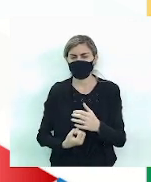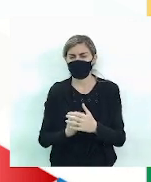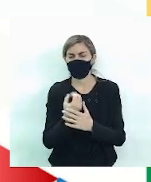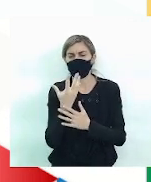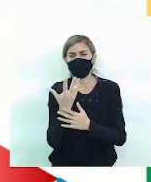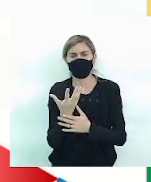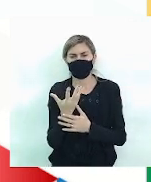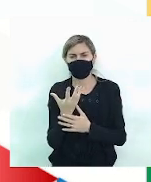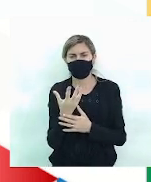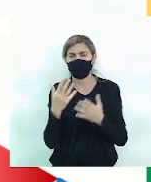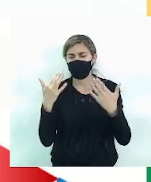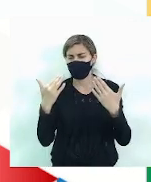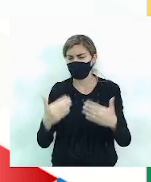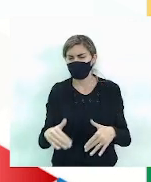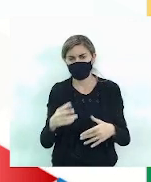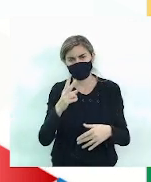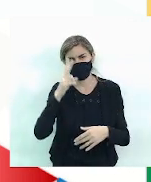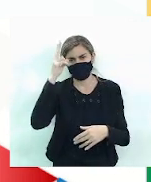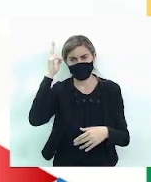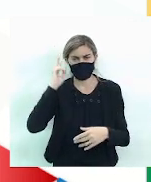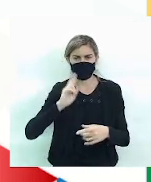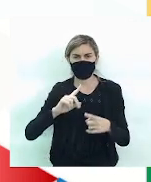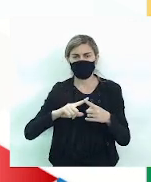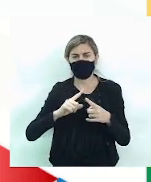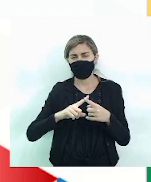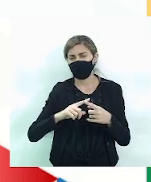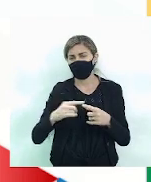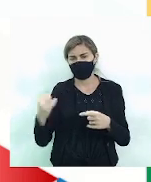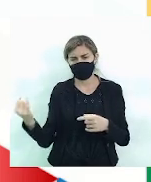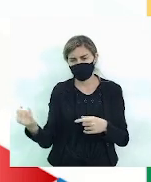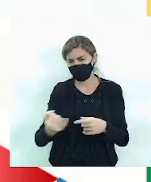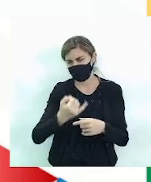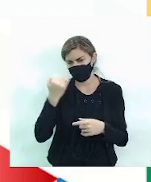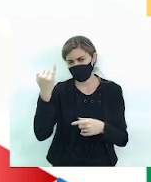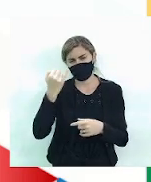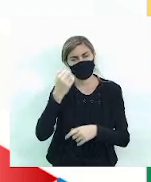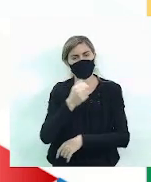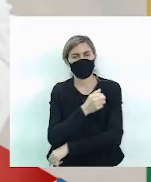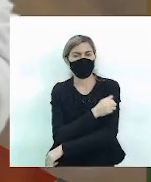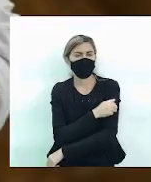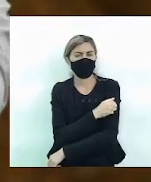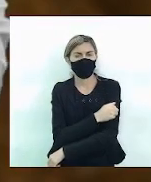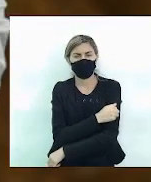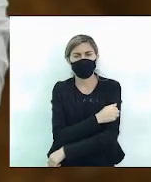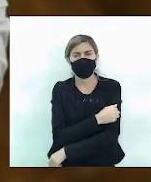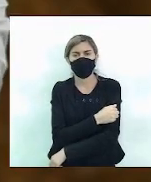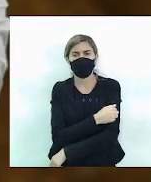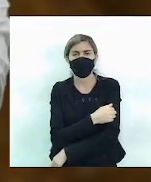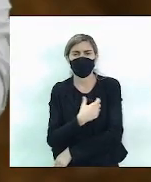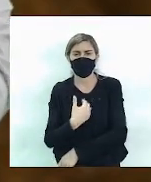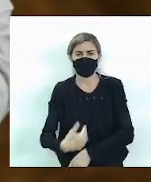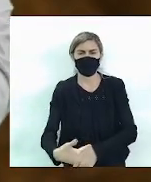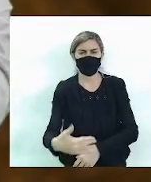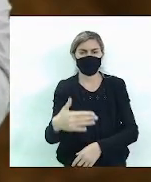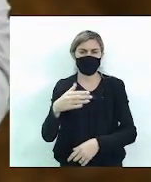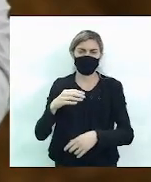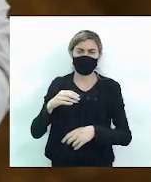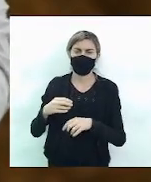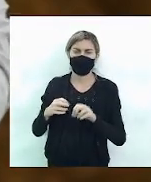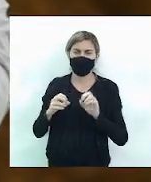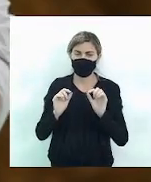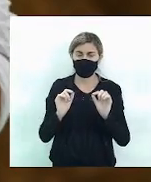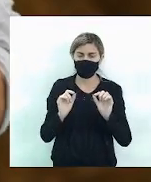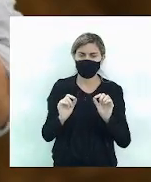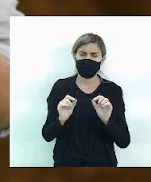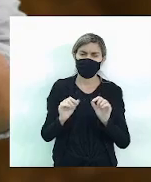nas provas de vestibulares, porque é uma composição riquíssima, em que o aluno ele vai trabalhar